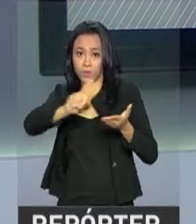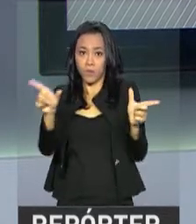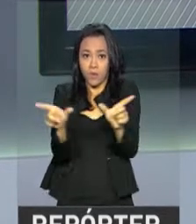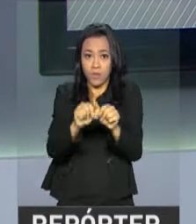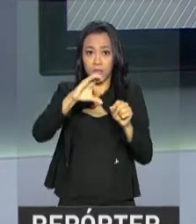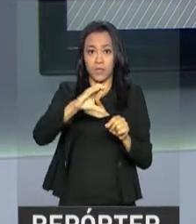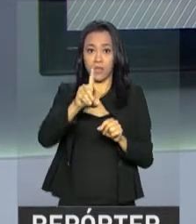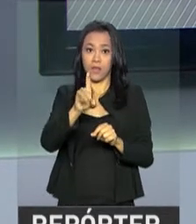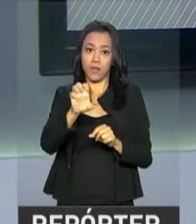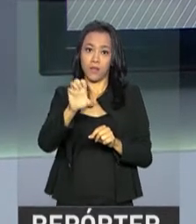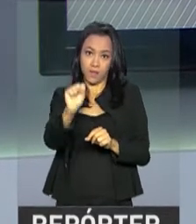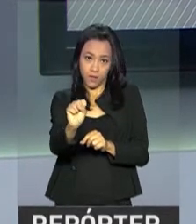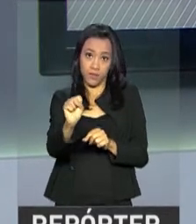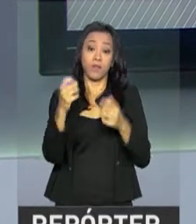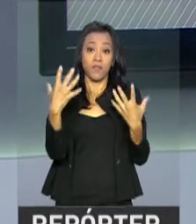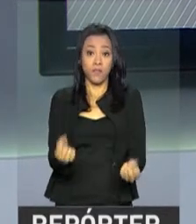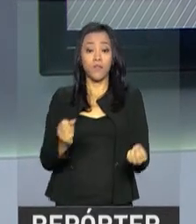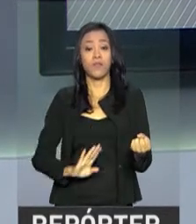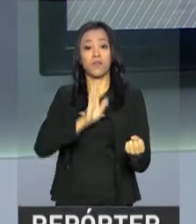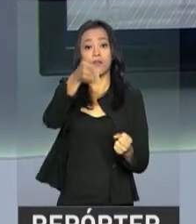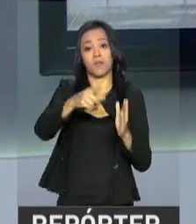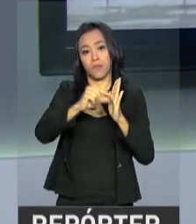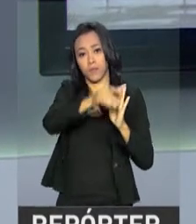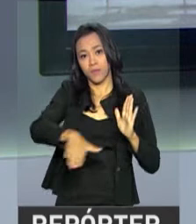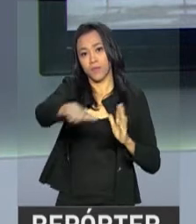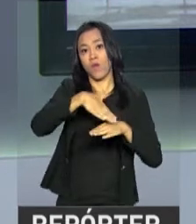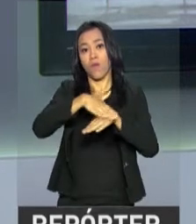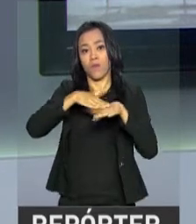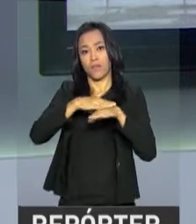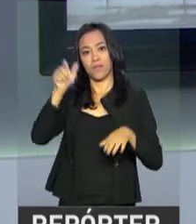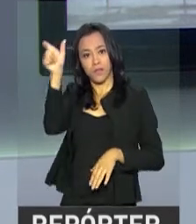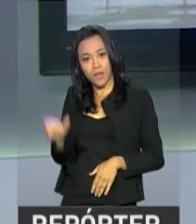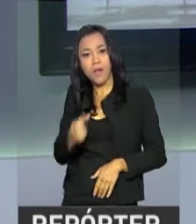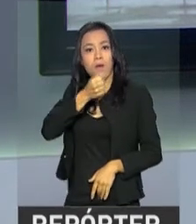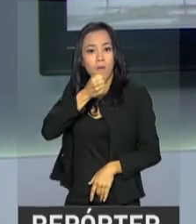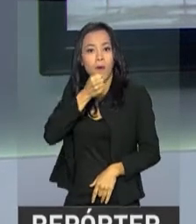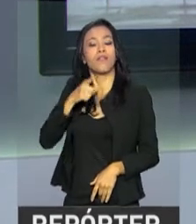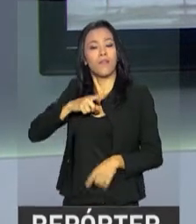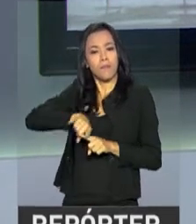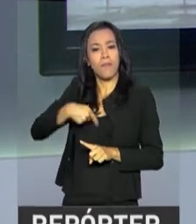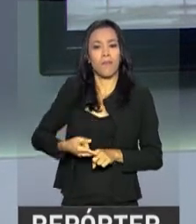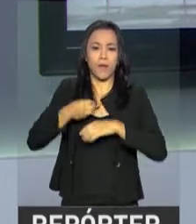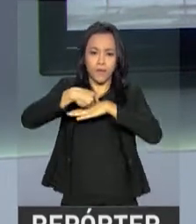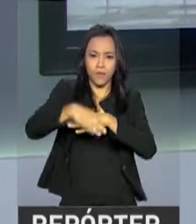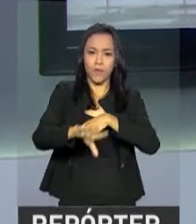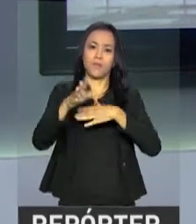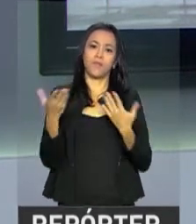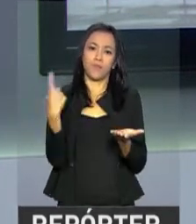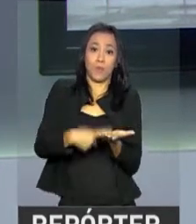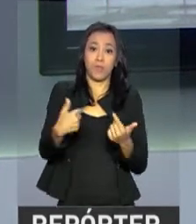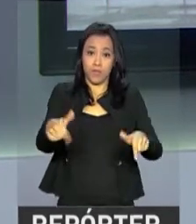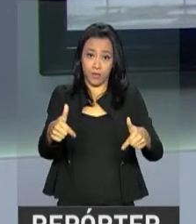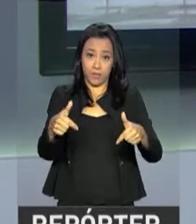cd s e nós vamos direto ao palácio do planalto conversar ao vivo com a repórter luana karen que tem outras informações da agenda